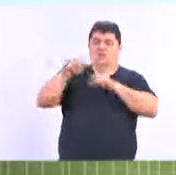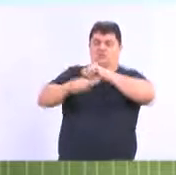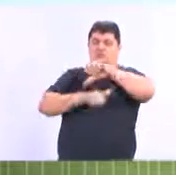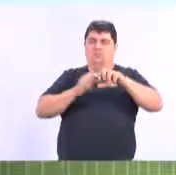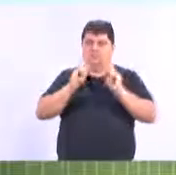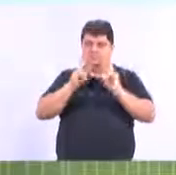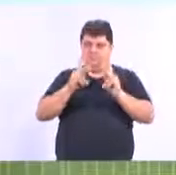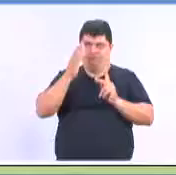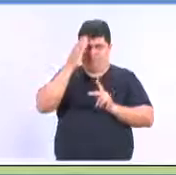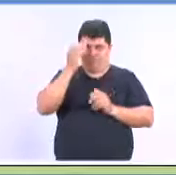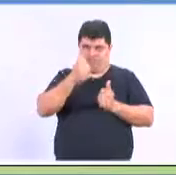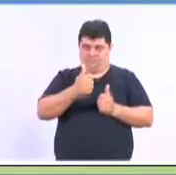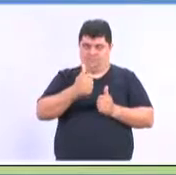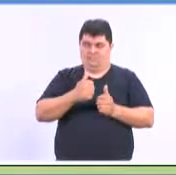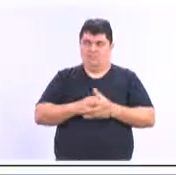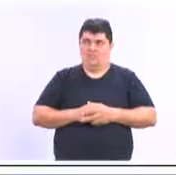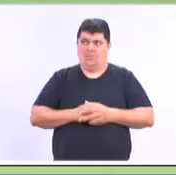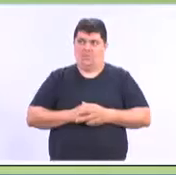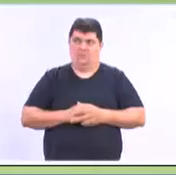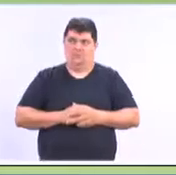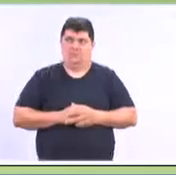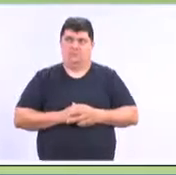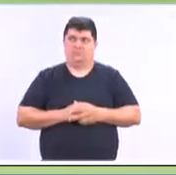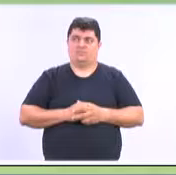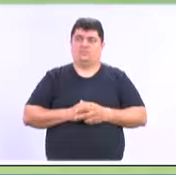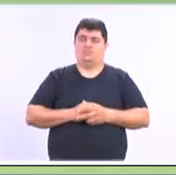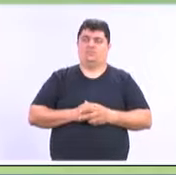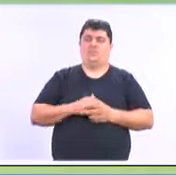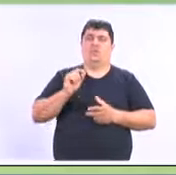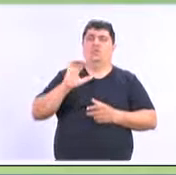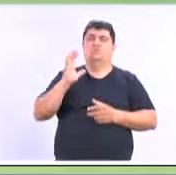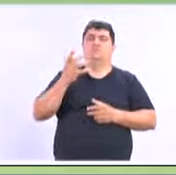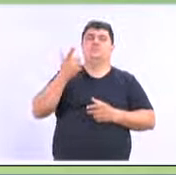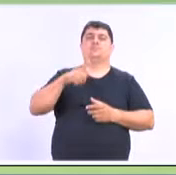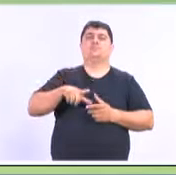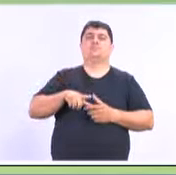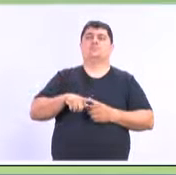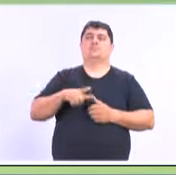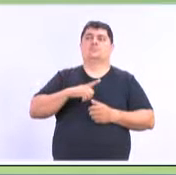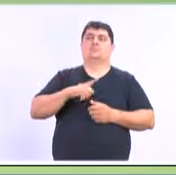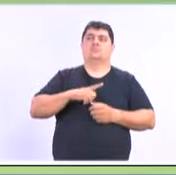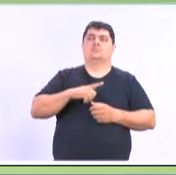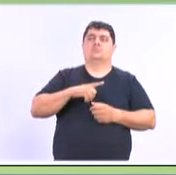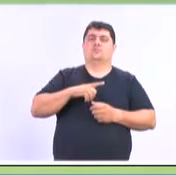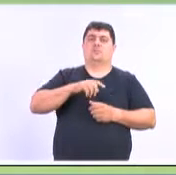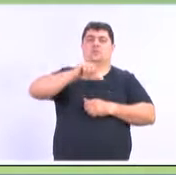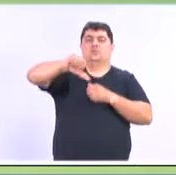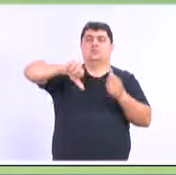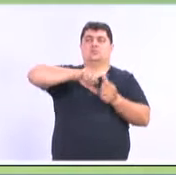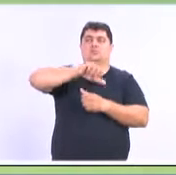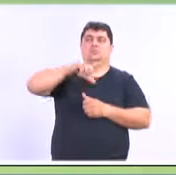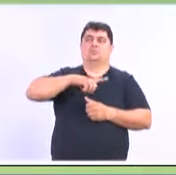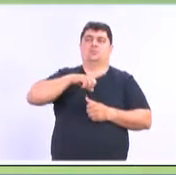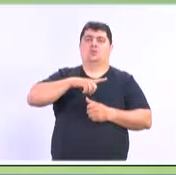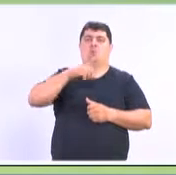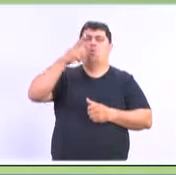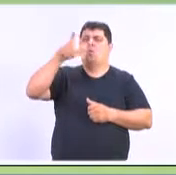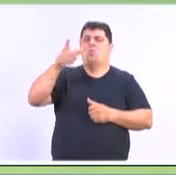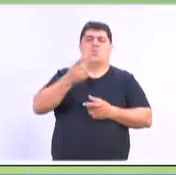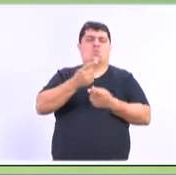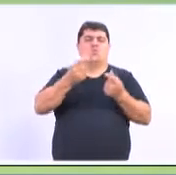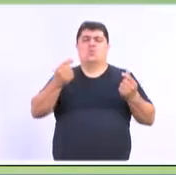Beleza? Vamos lá. O que mais eu tenho no ativo circulante? Tem outros créditos. Quais são